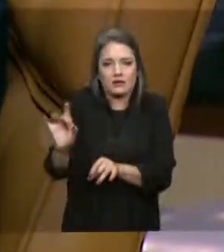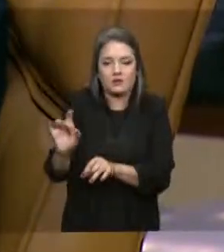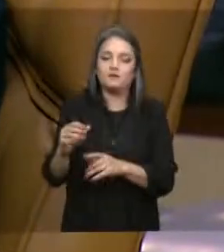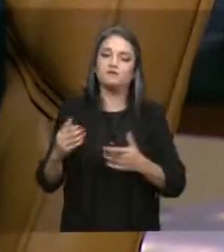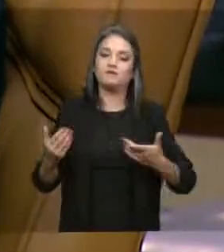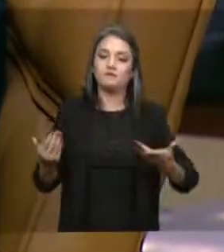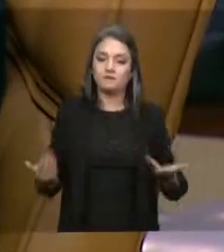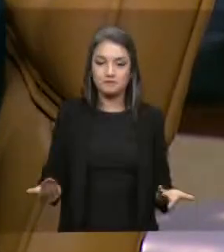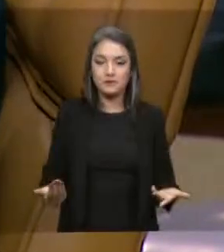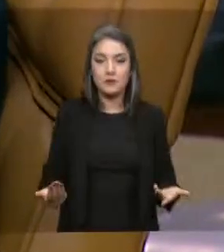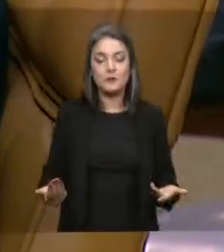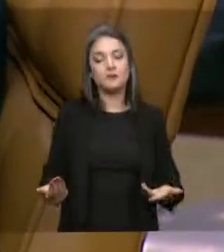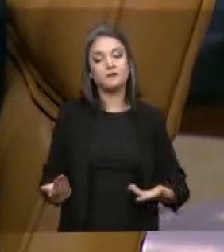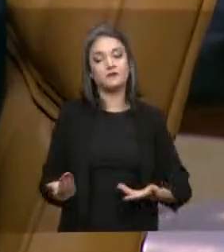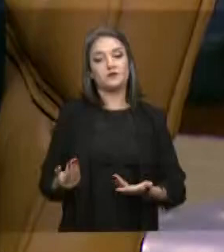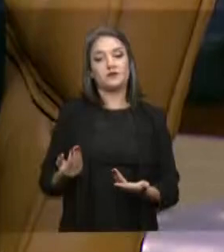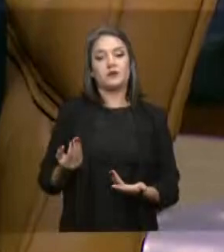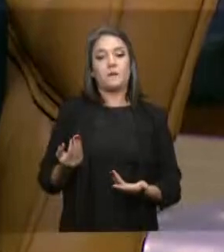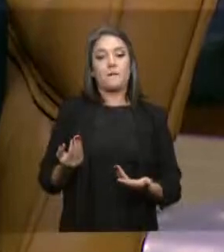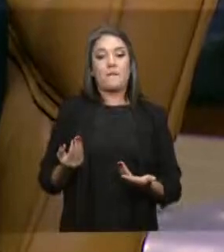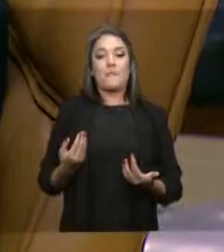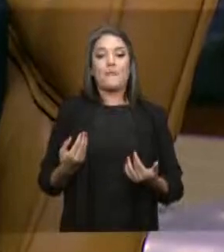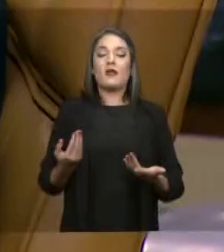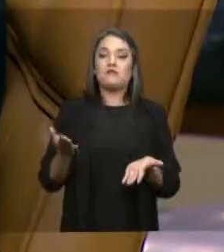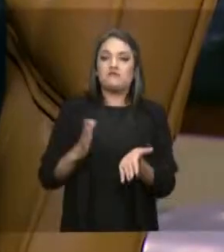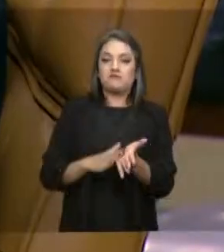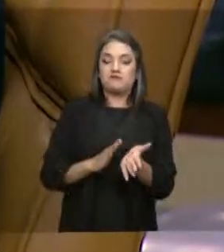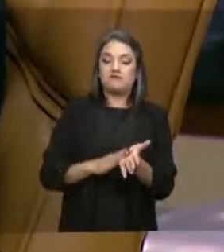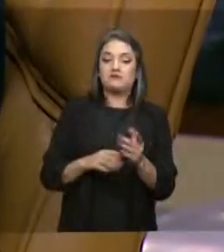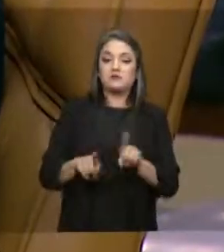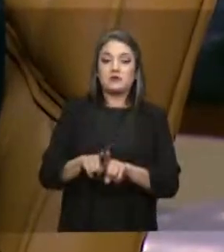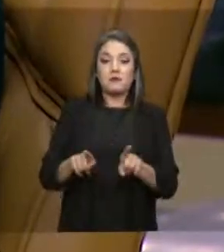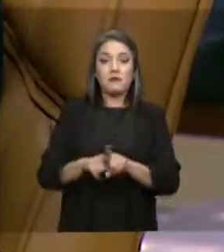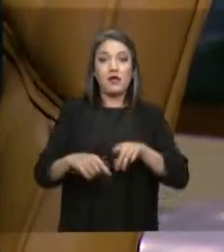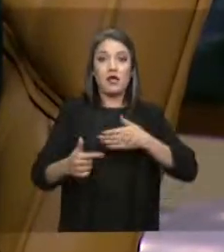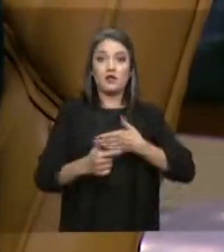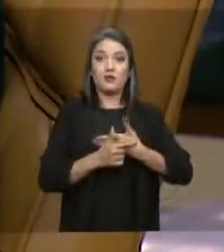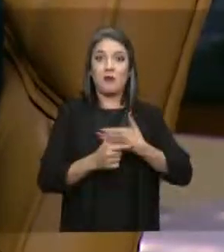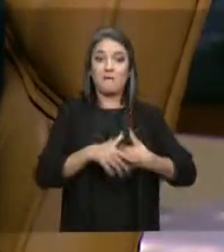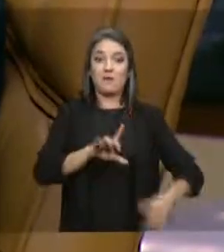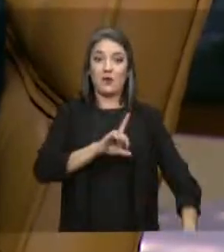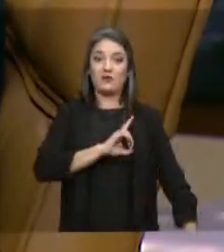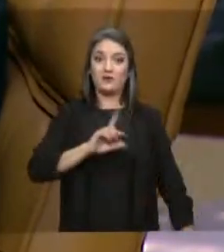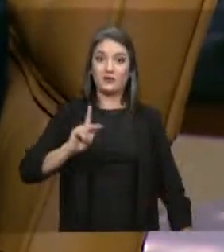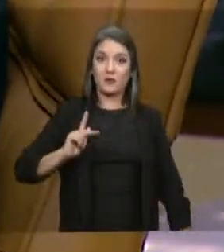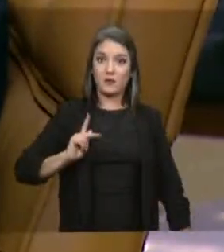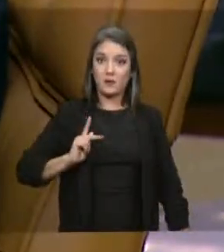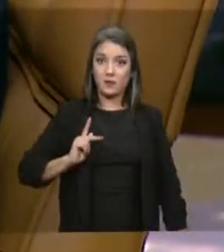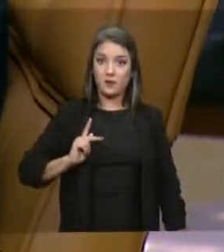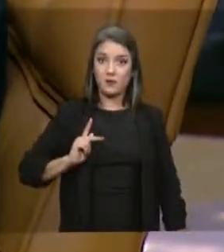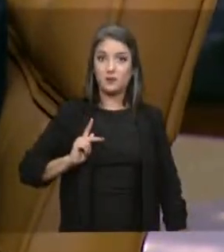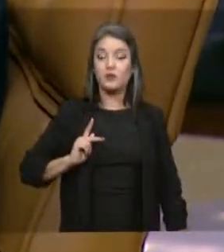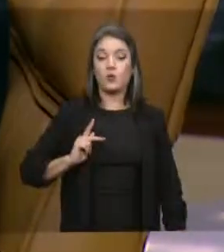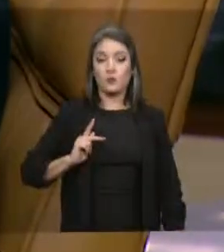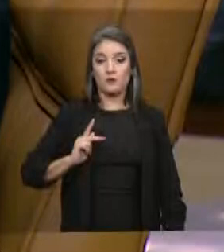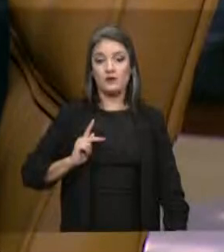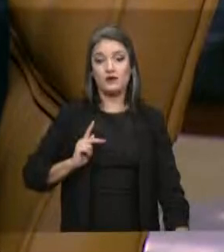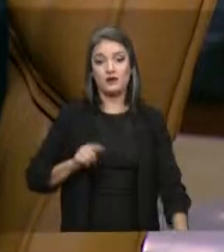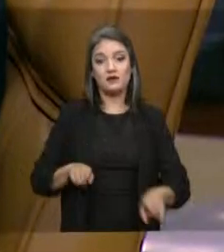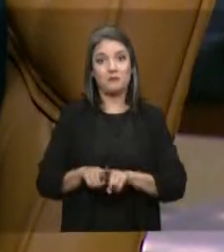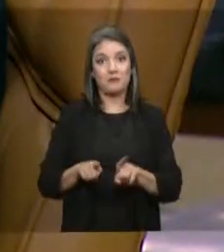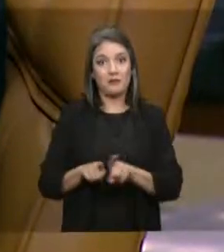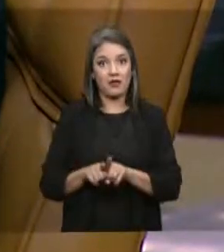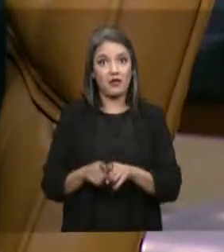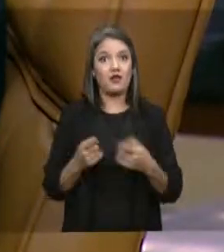fazendo esse registro me permita enaltecer também o papel da Defensoria Pública essa esse relato